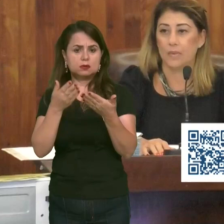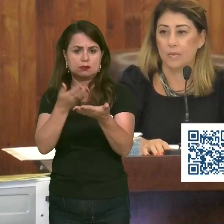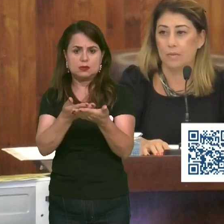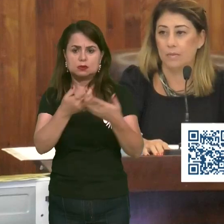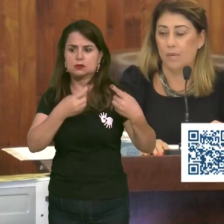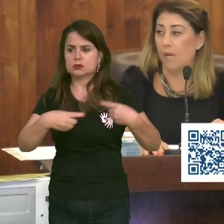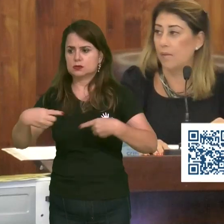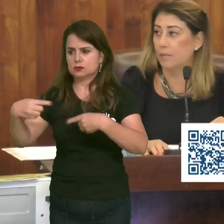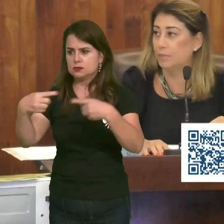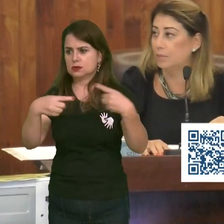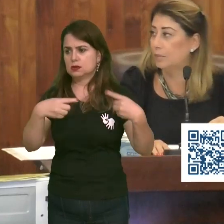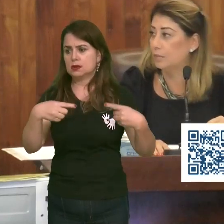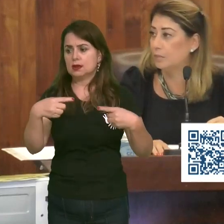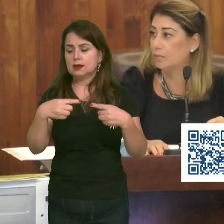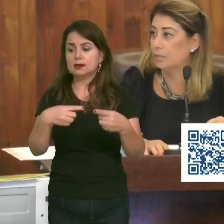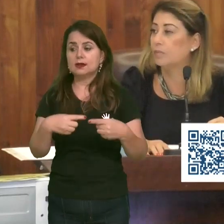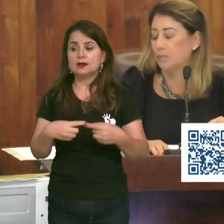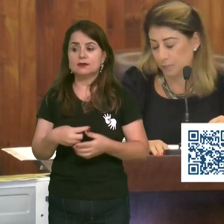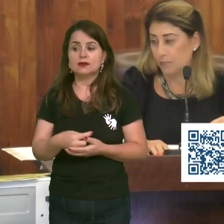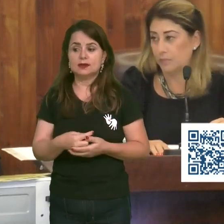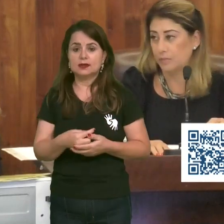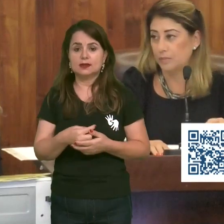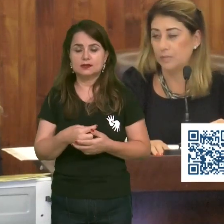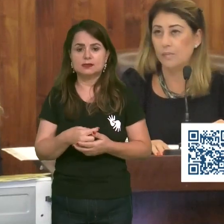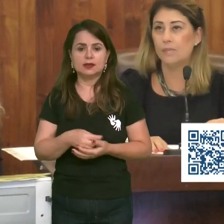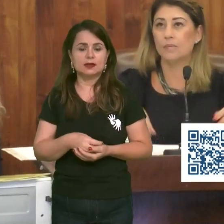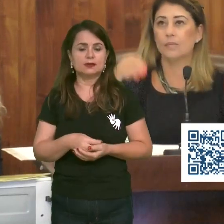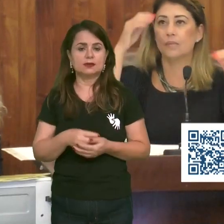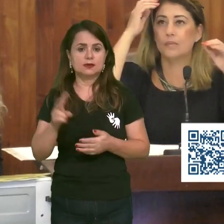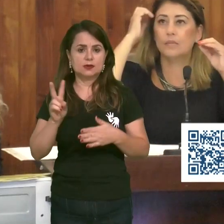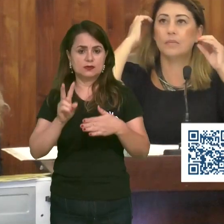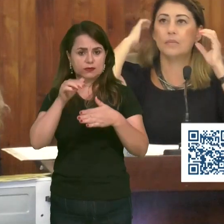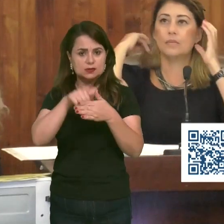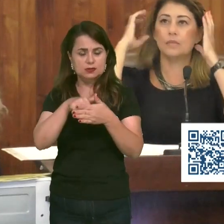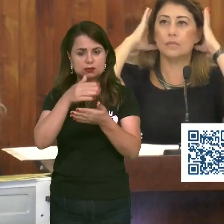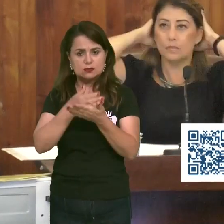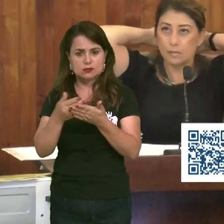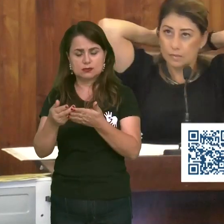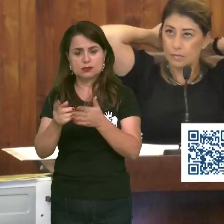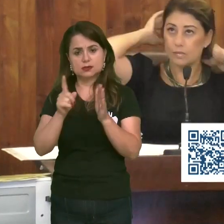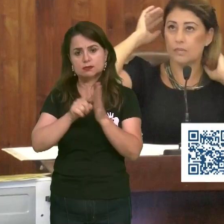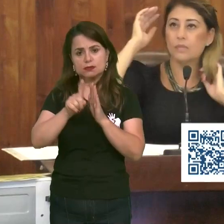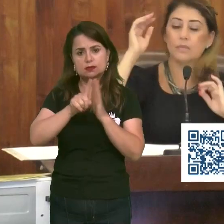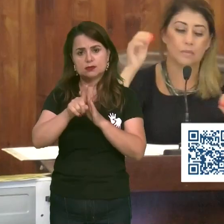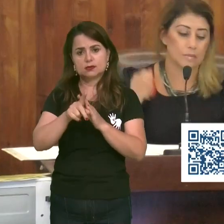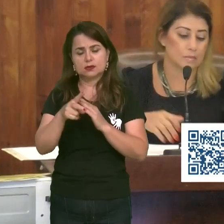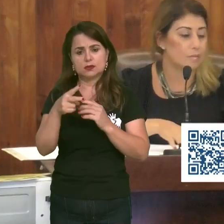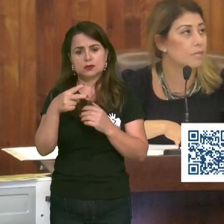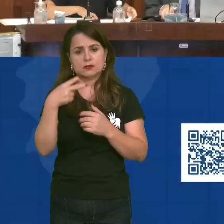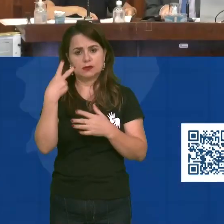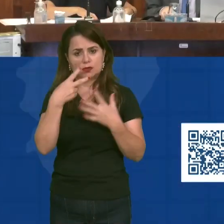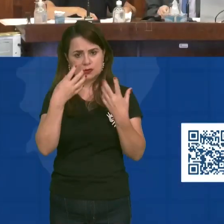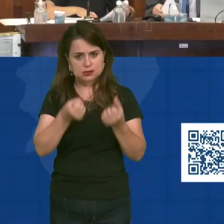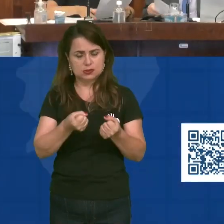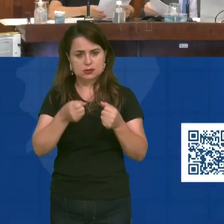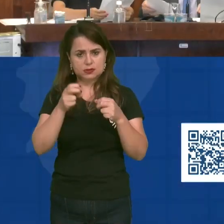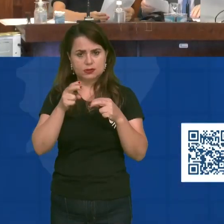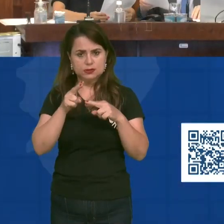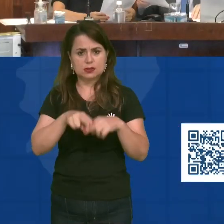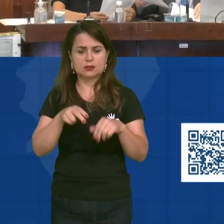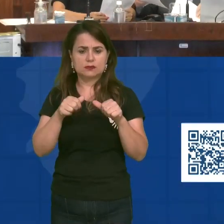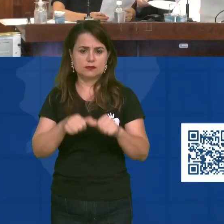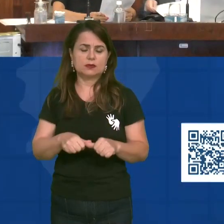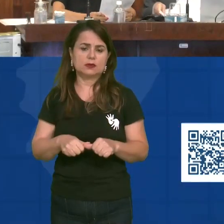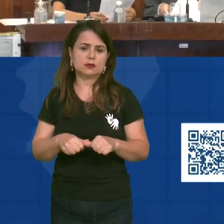não havendo vereadores escritos para o debate Serra discussão e vamos ao voto os vereadores que aprovam requerimento permanece como se encontram requerimento